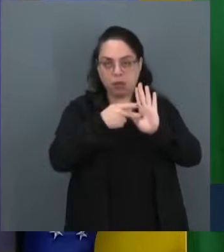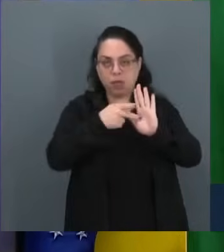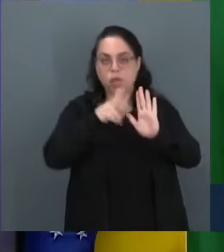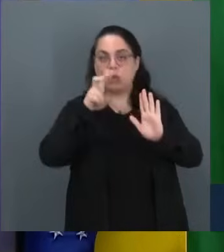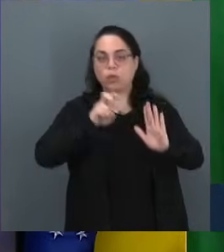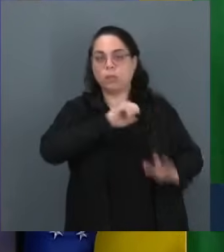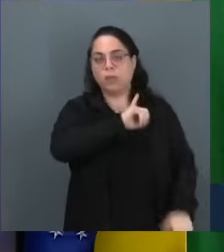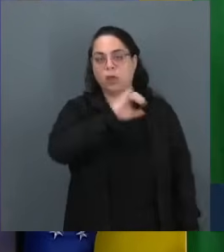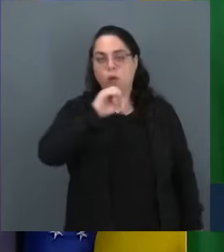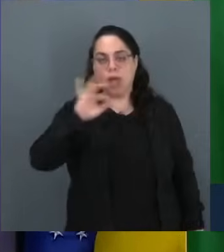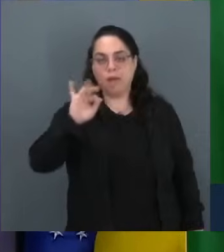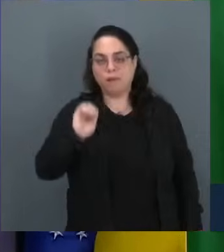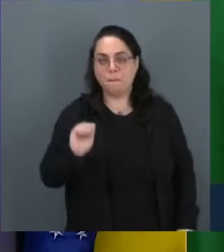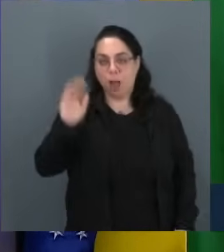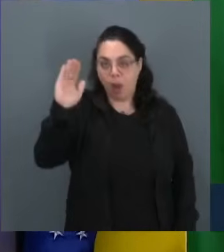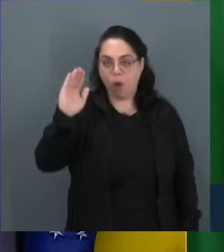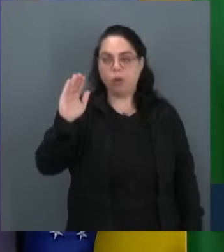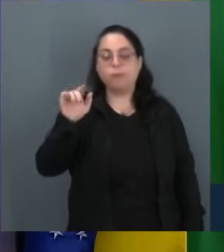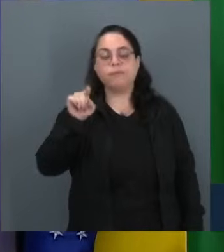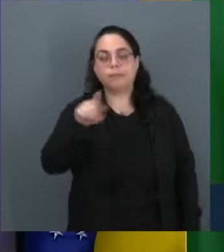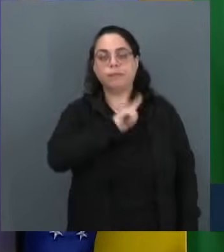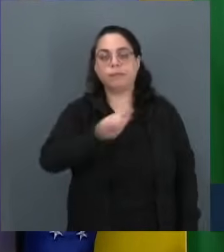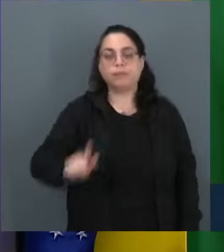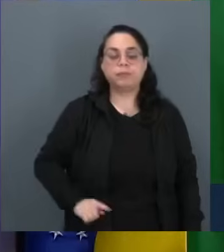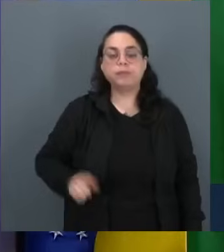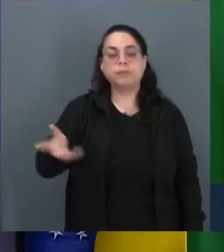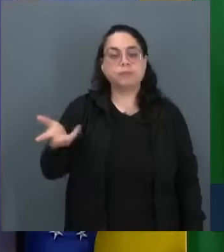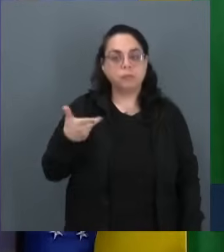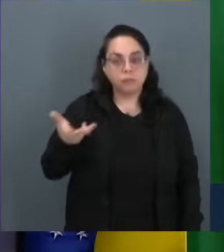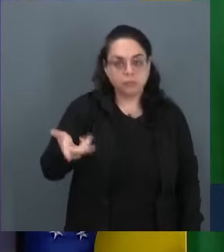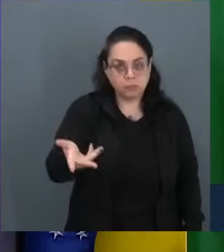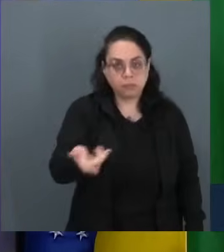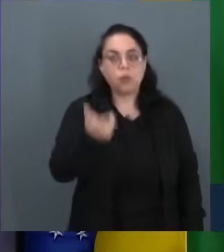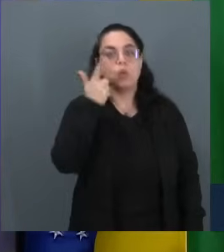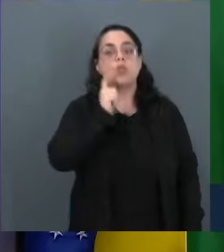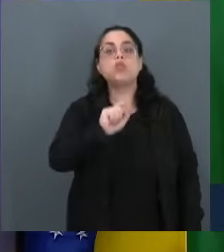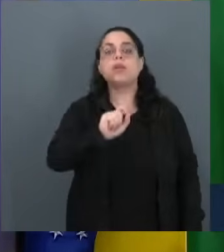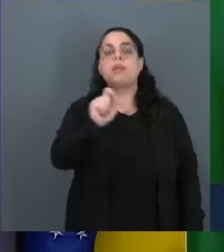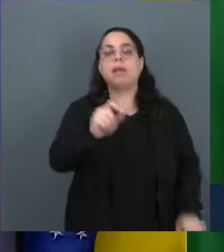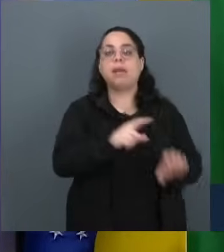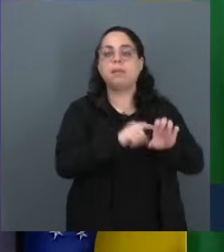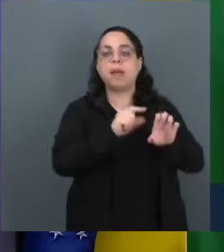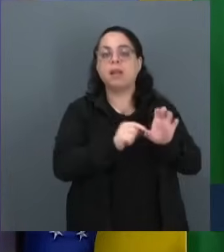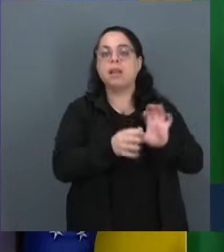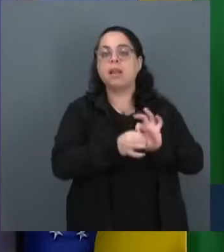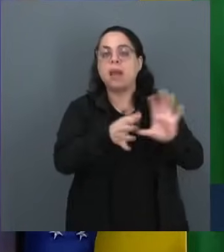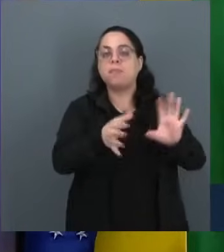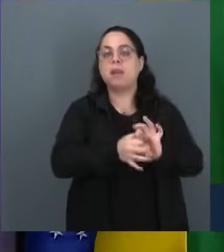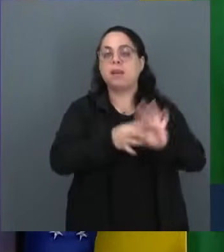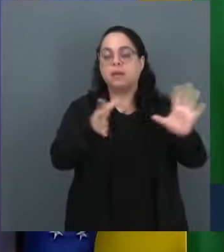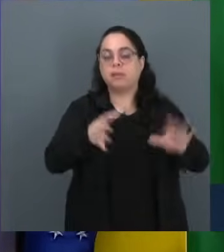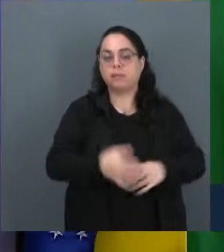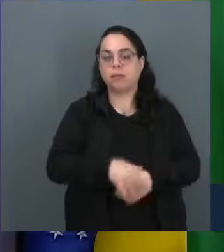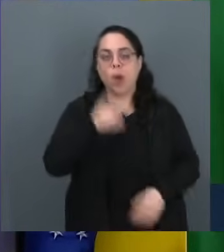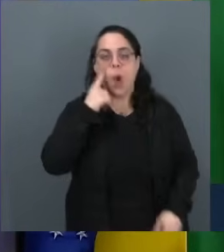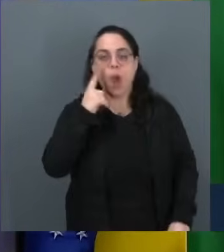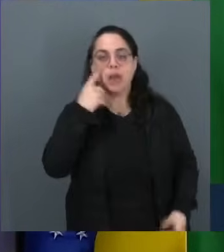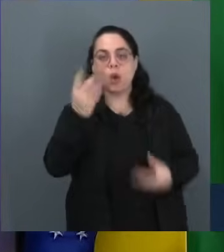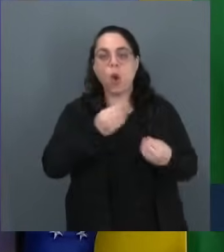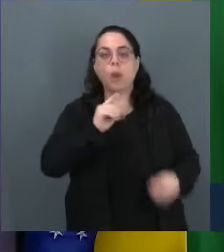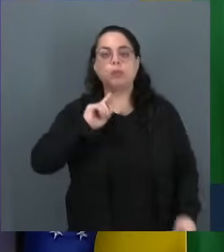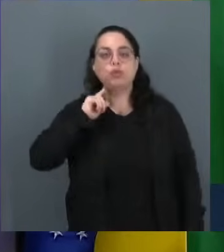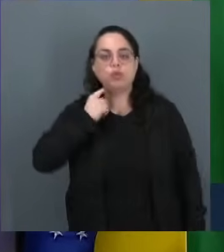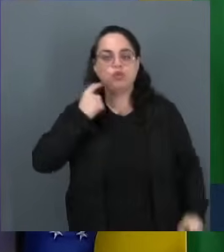IOF, o governo mandou acelerar a liberação de emendas parlamentares. Olha o jogo bruto,